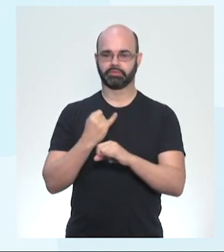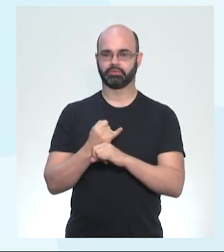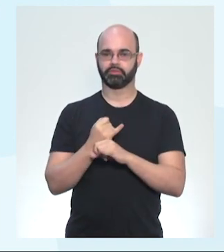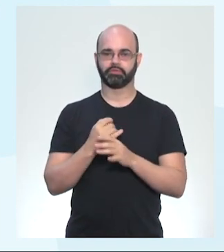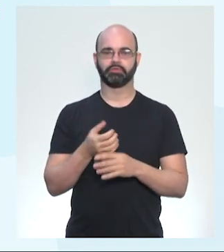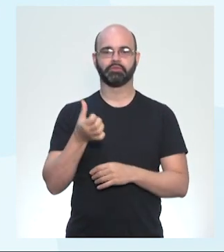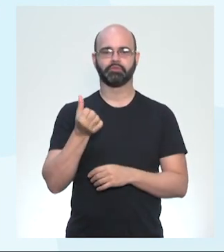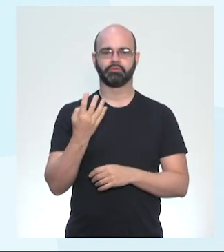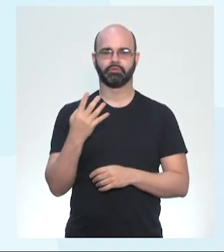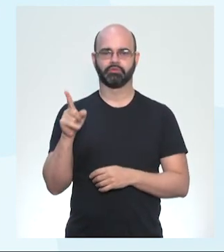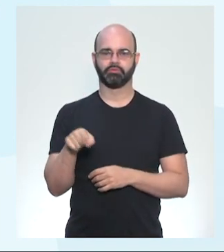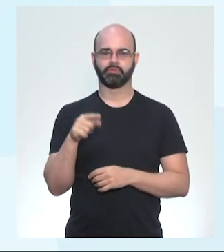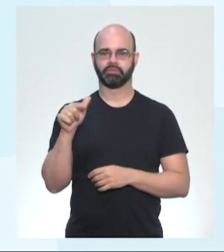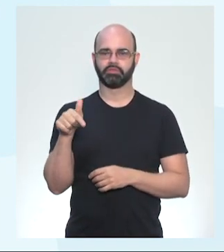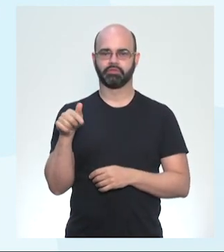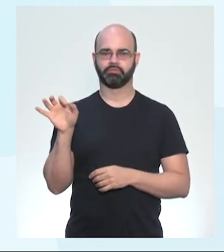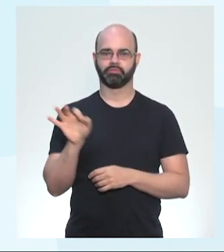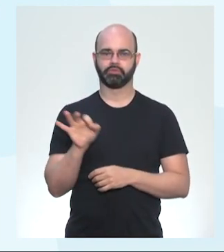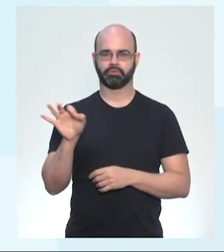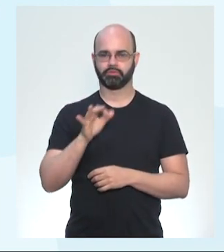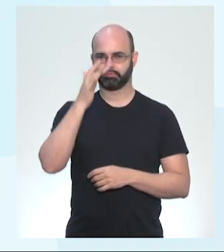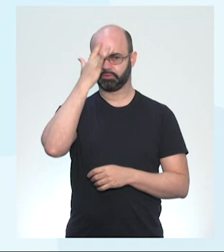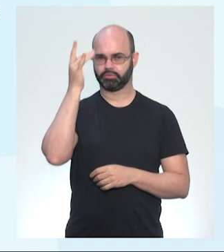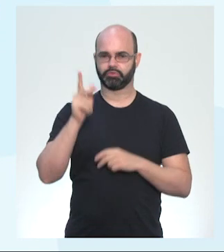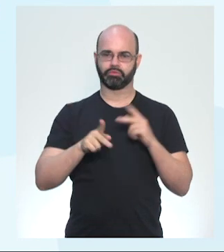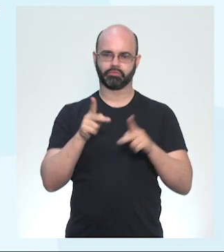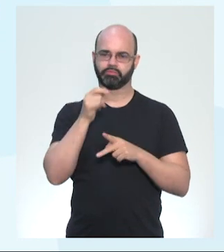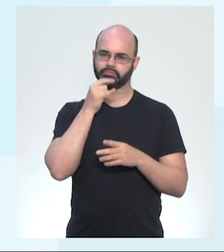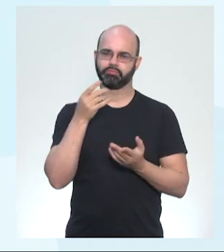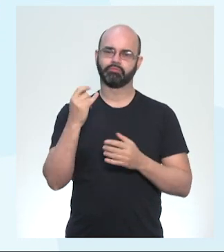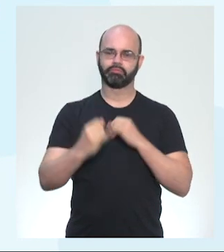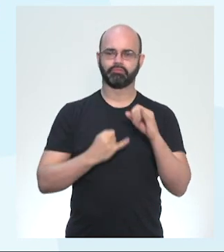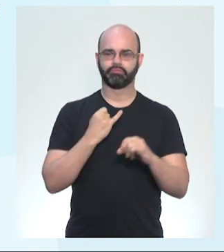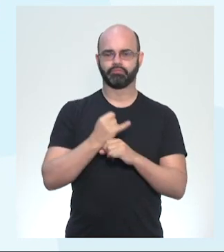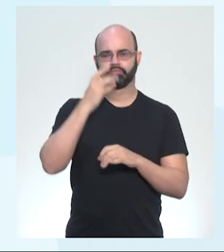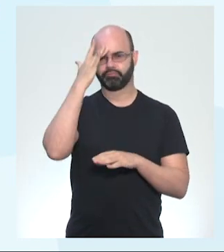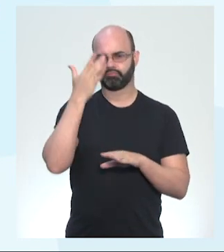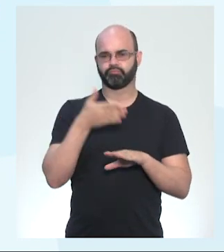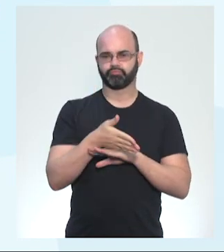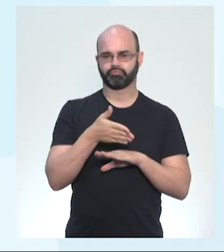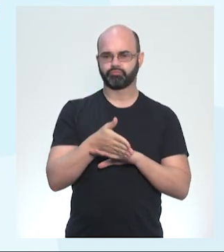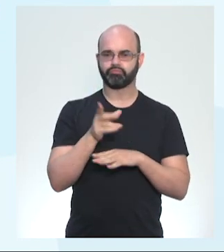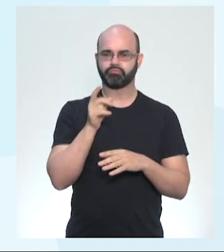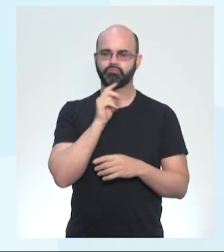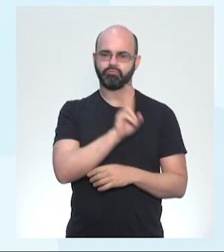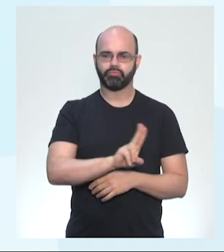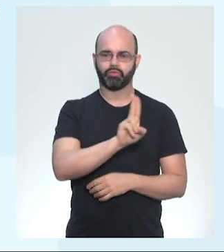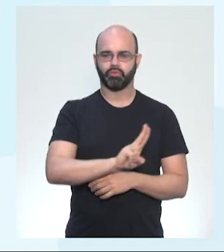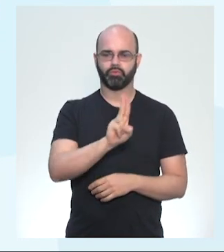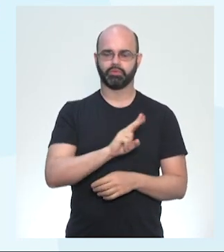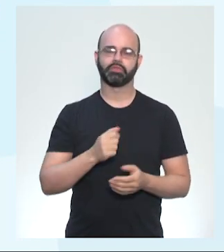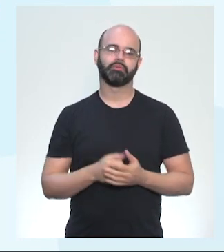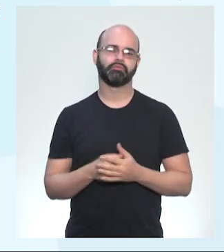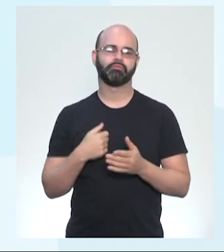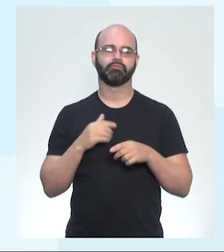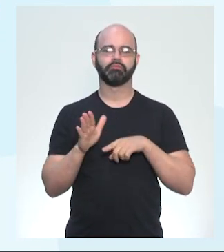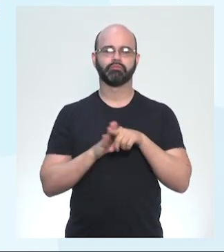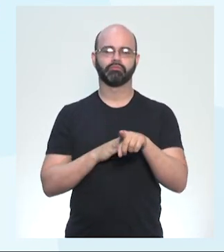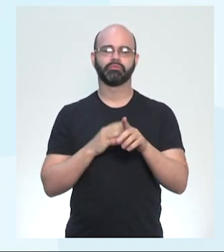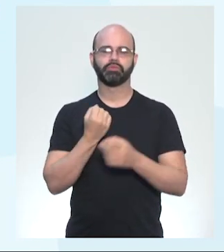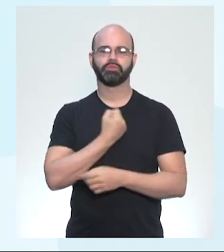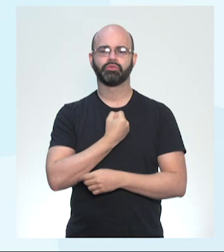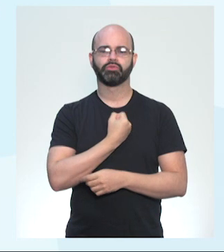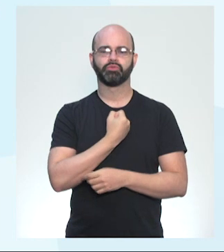64,7% da população de um determinado país tem acesso à internet. Bom, o que a gente quer? Que você escreva esse número